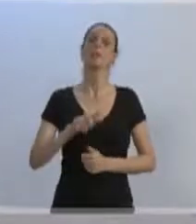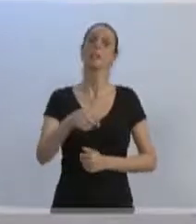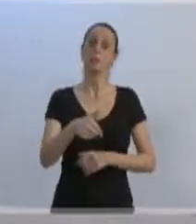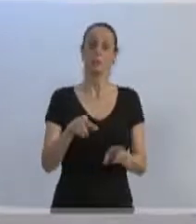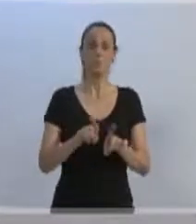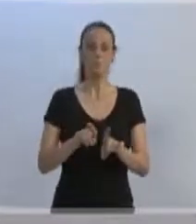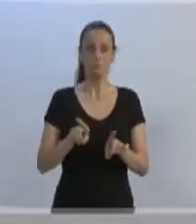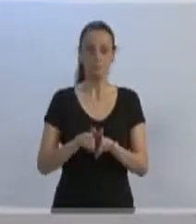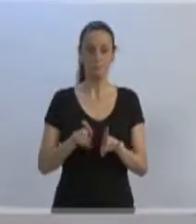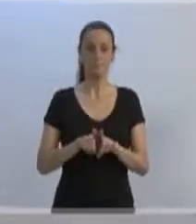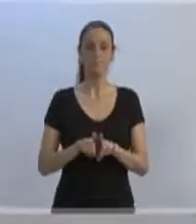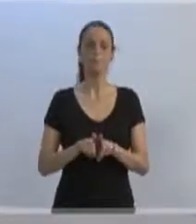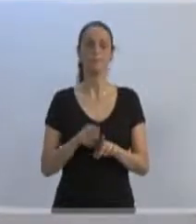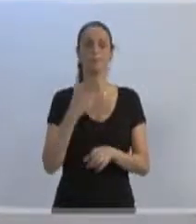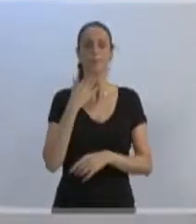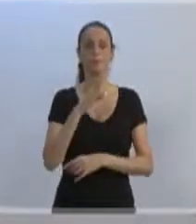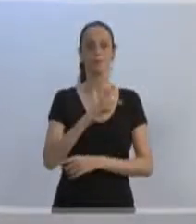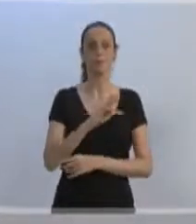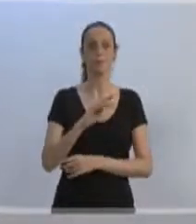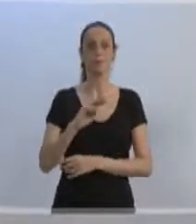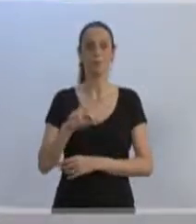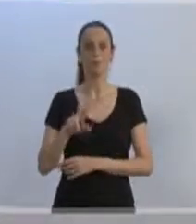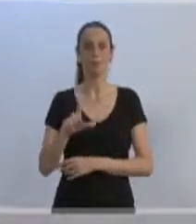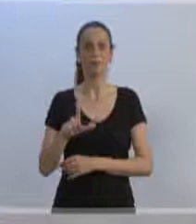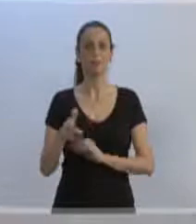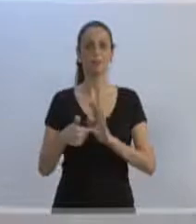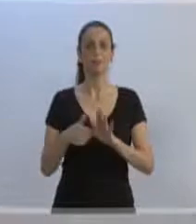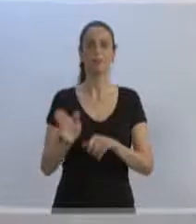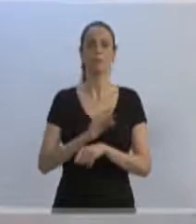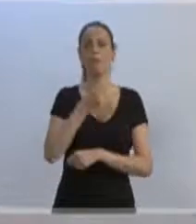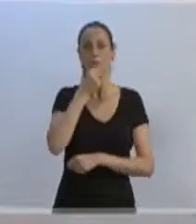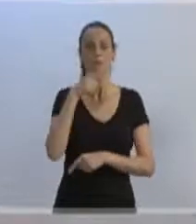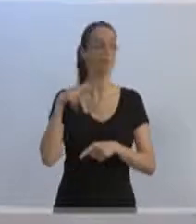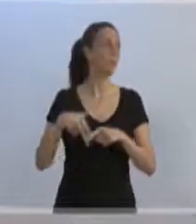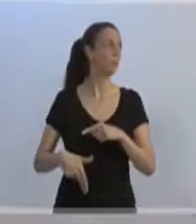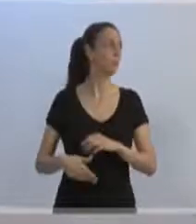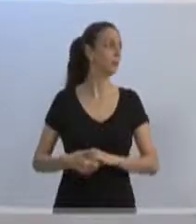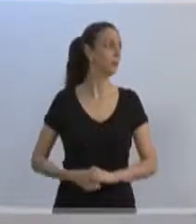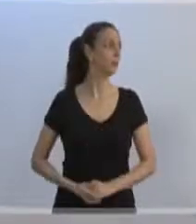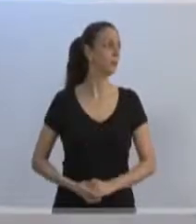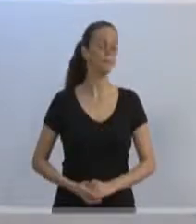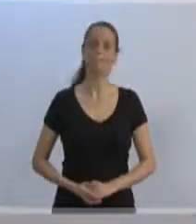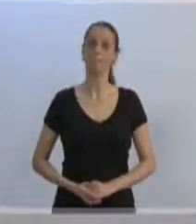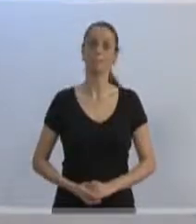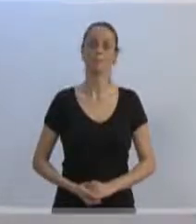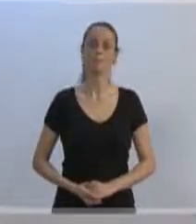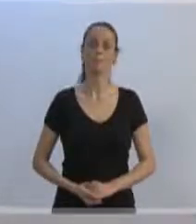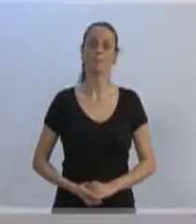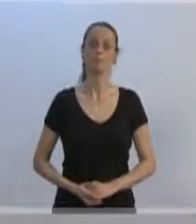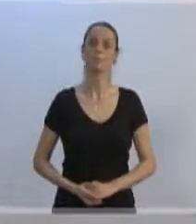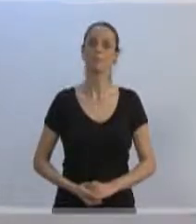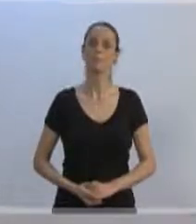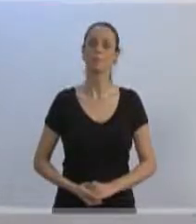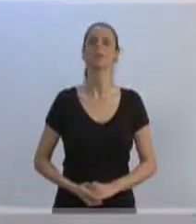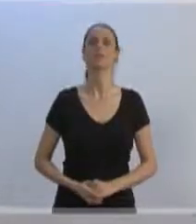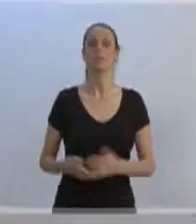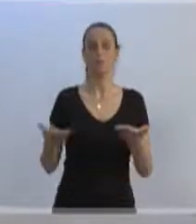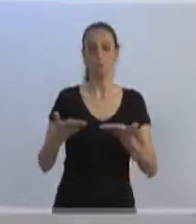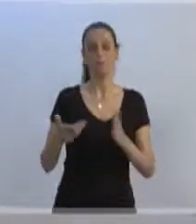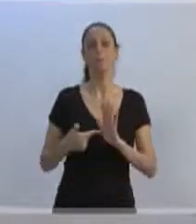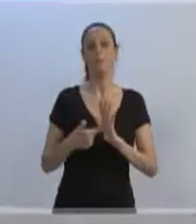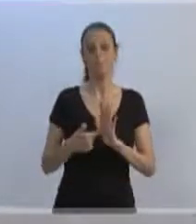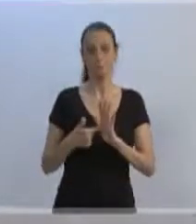que também a tv ele soltasse um vídeo ali de 26 segundos com a ao áudio fazendo